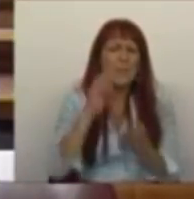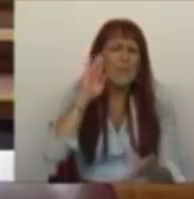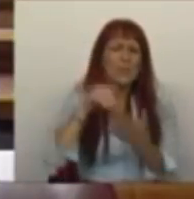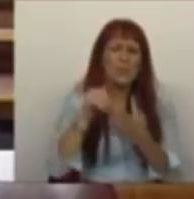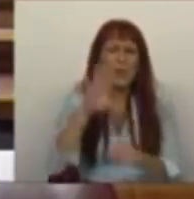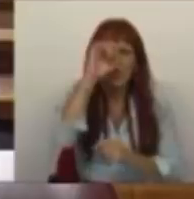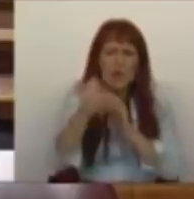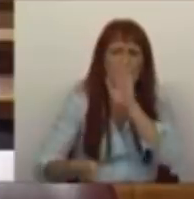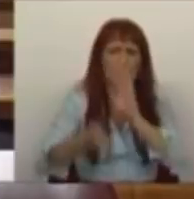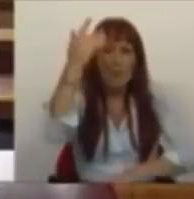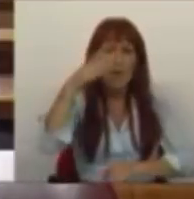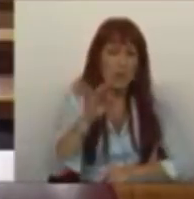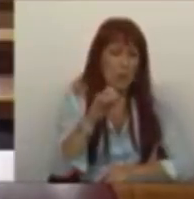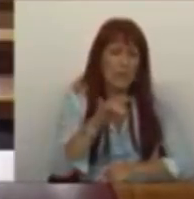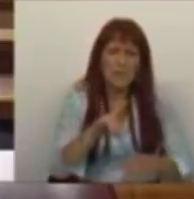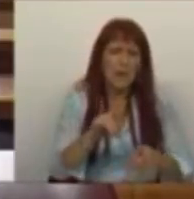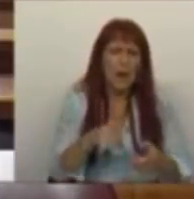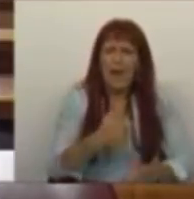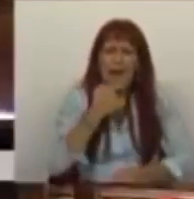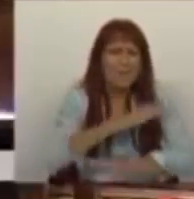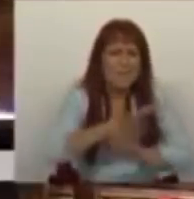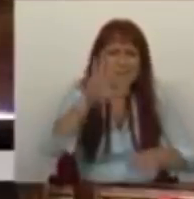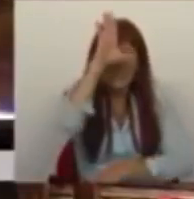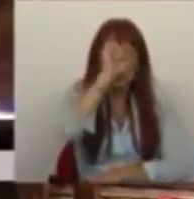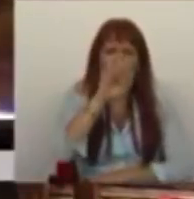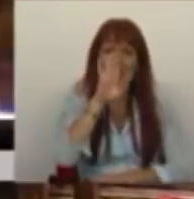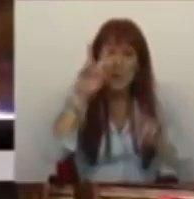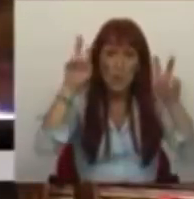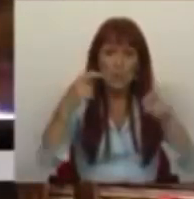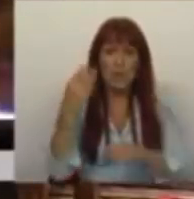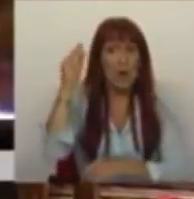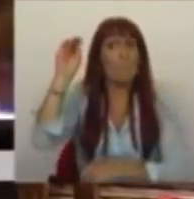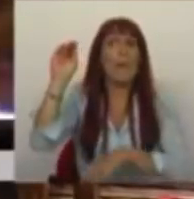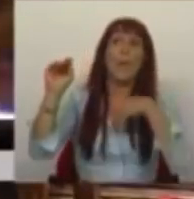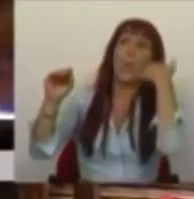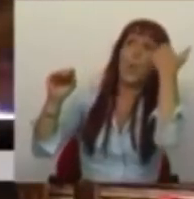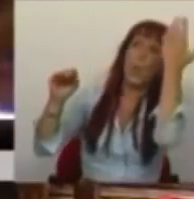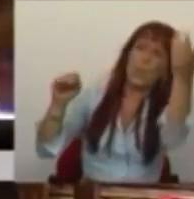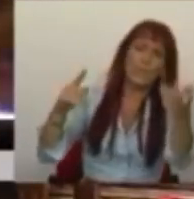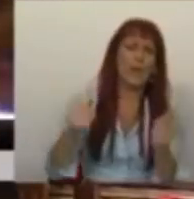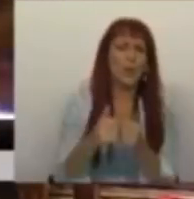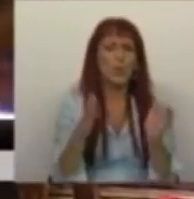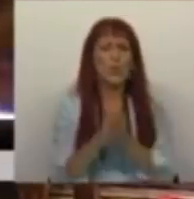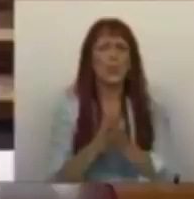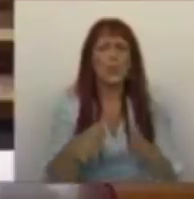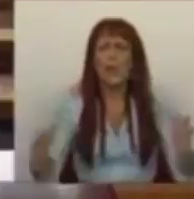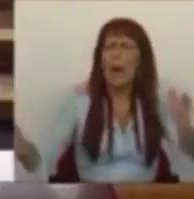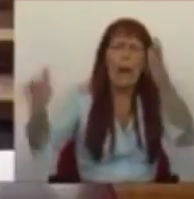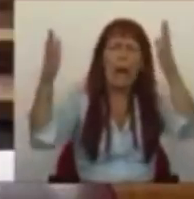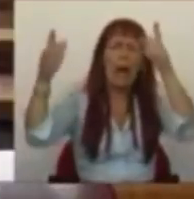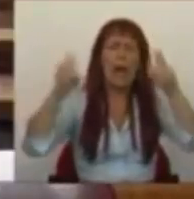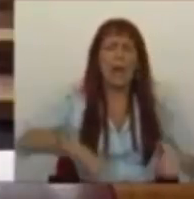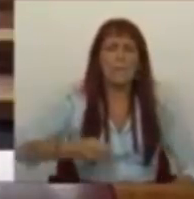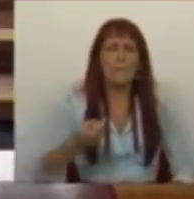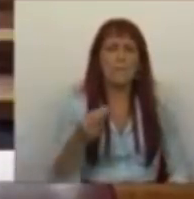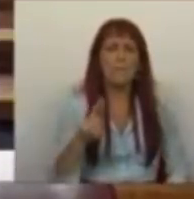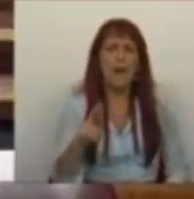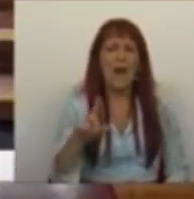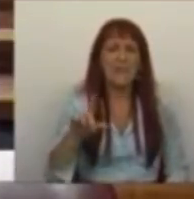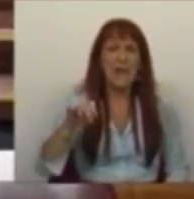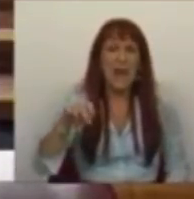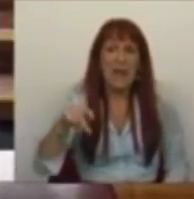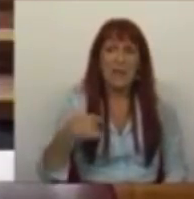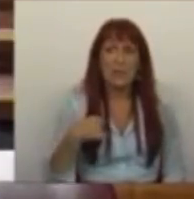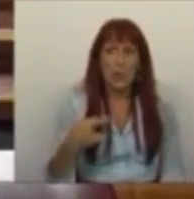Mais Estado e, no caso do PCP, só Estado. E se o assunto mete banca, então todo o furor marxista-leninista, não sei se